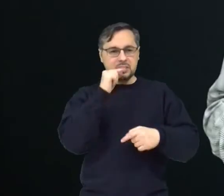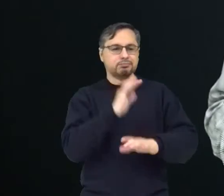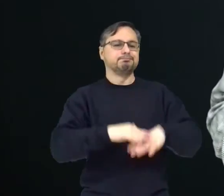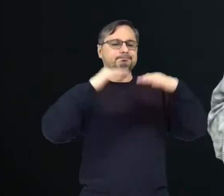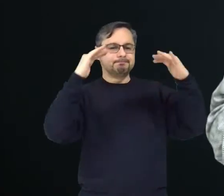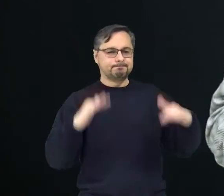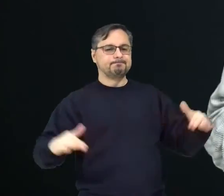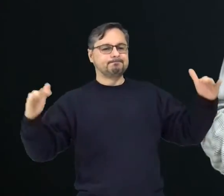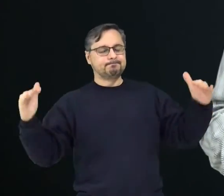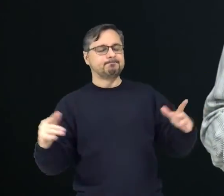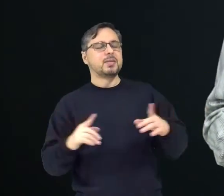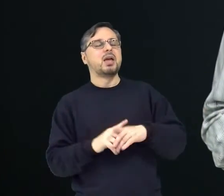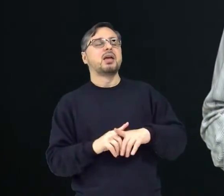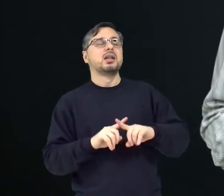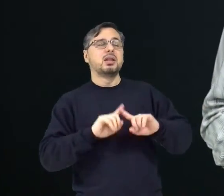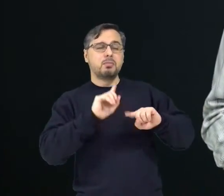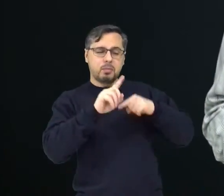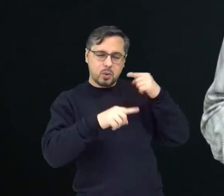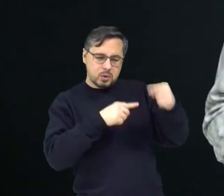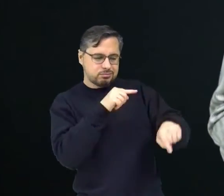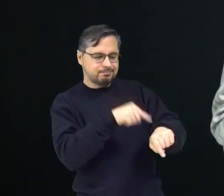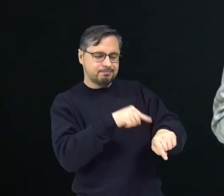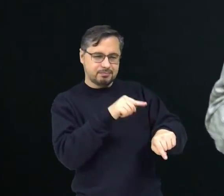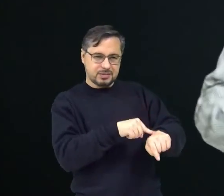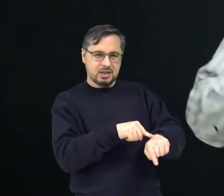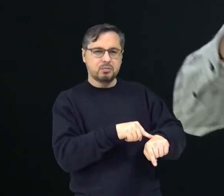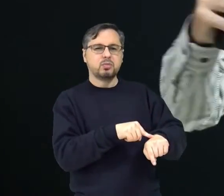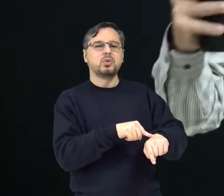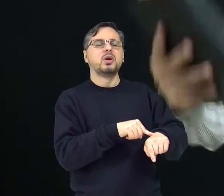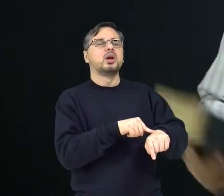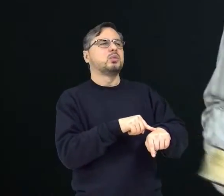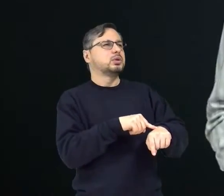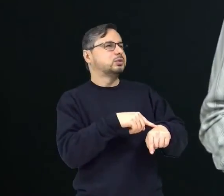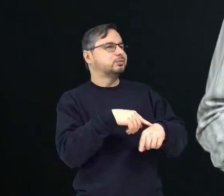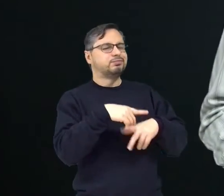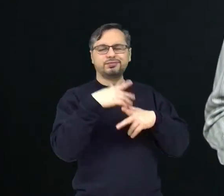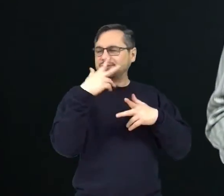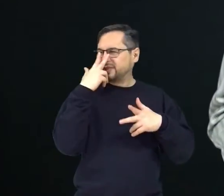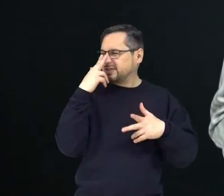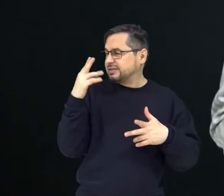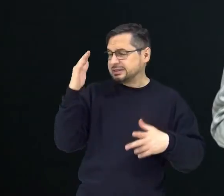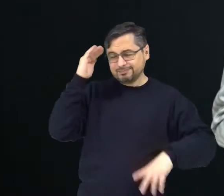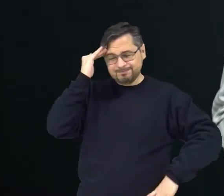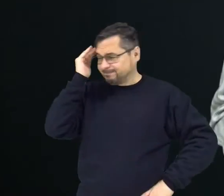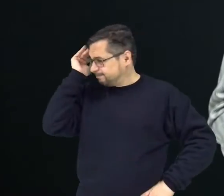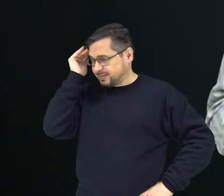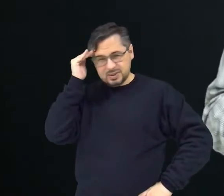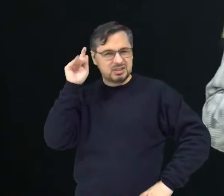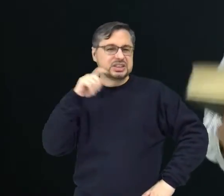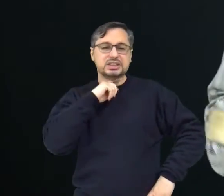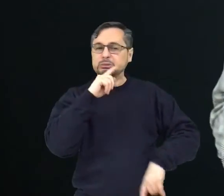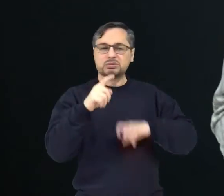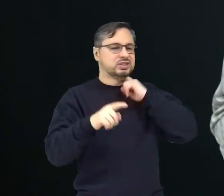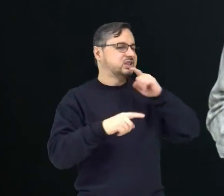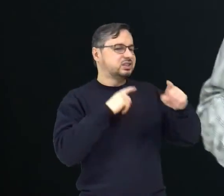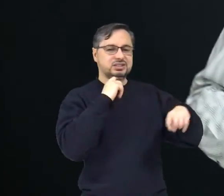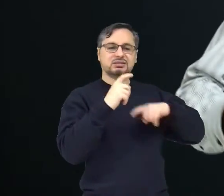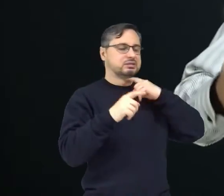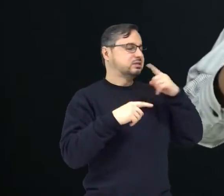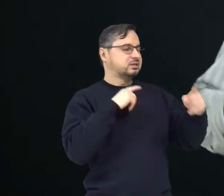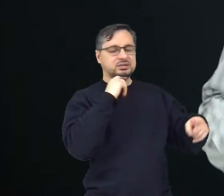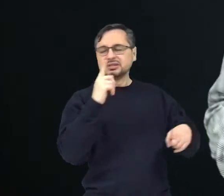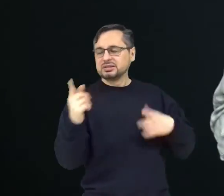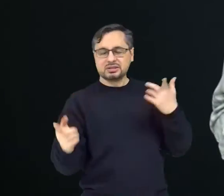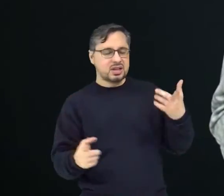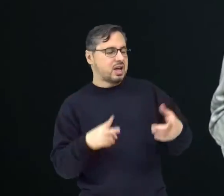algum tempo, quando todos os esforços diminuíram, e quando toda a criatividade para vencer a tormenta já não havia mais, e quando